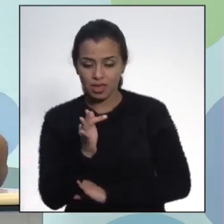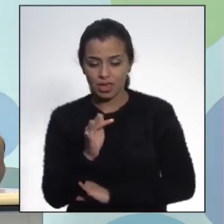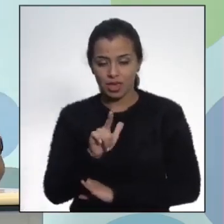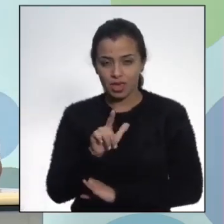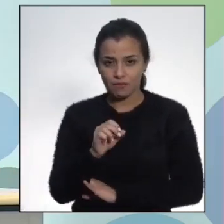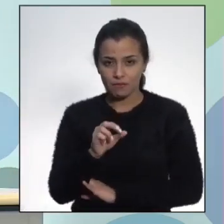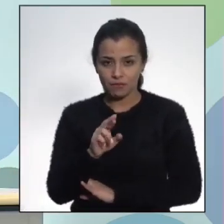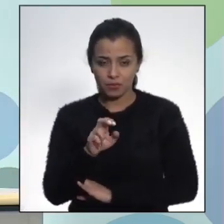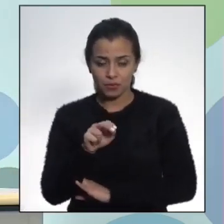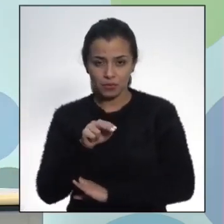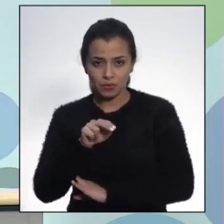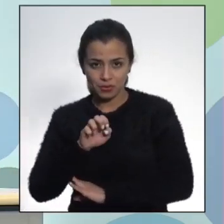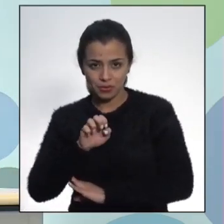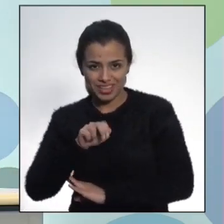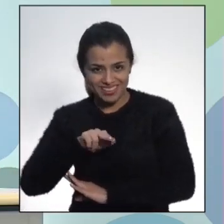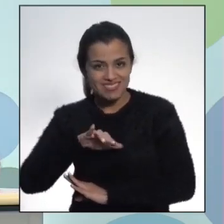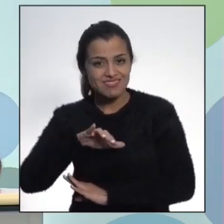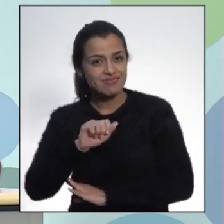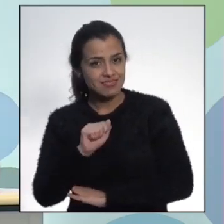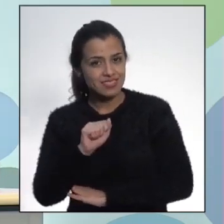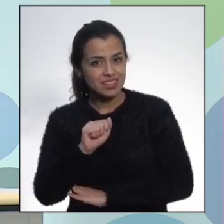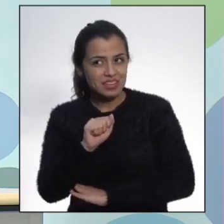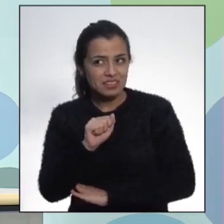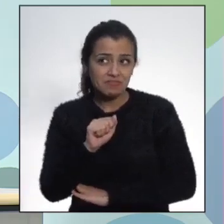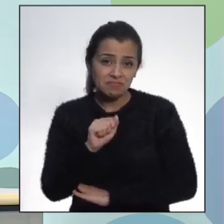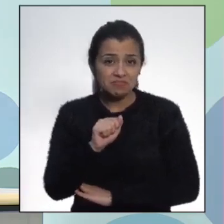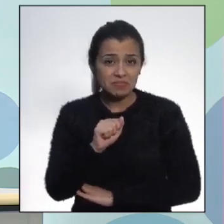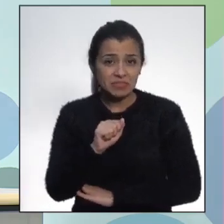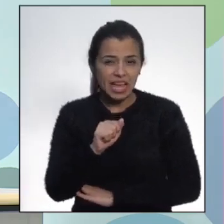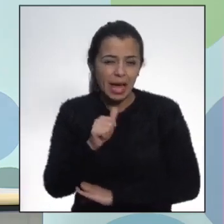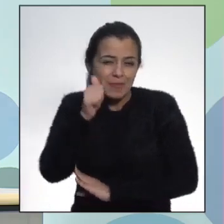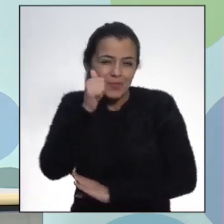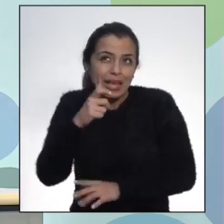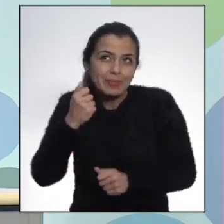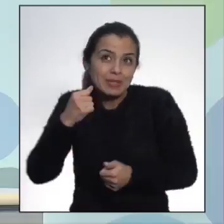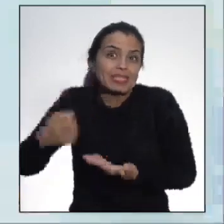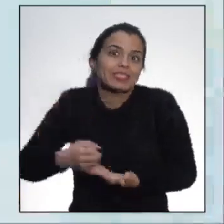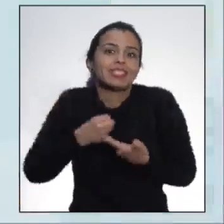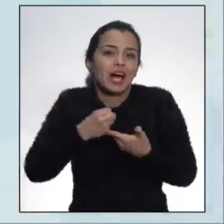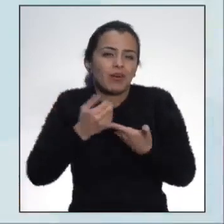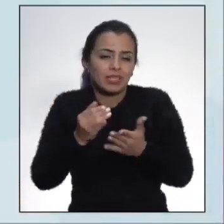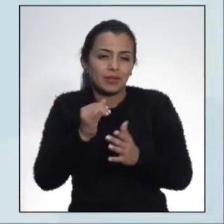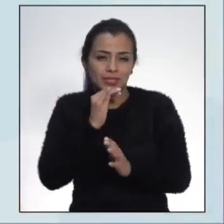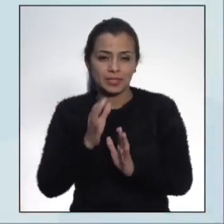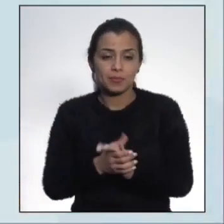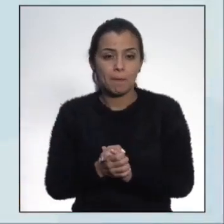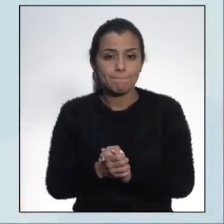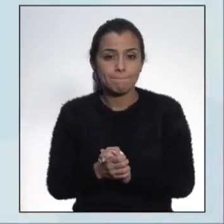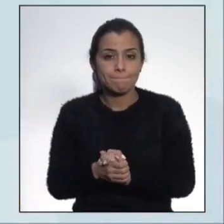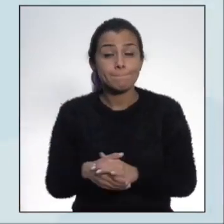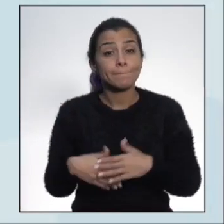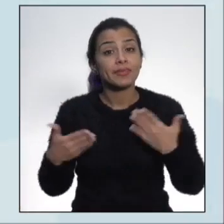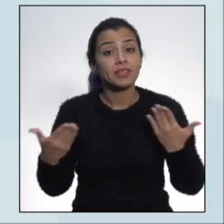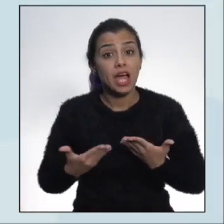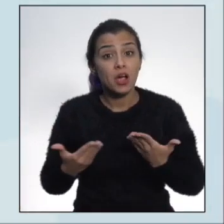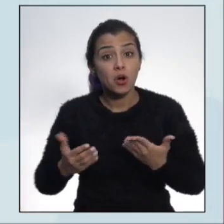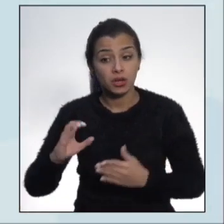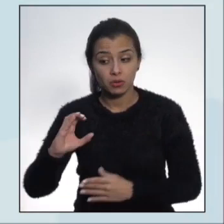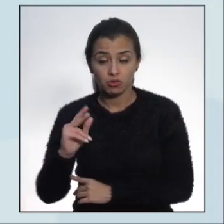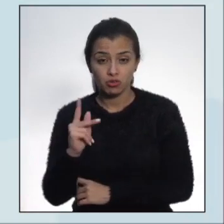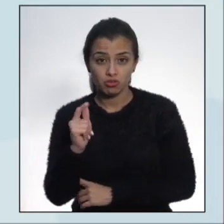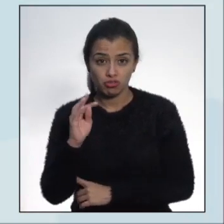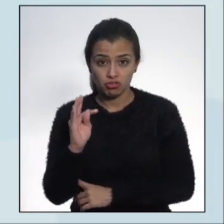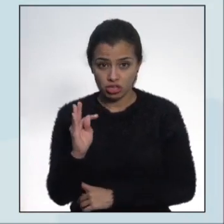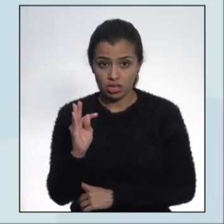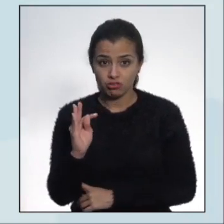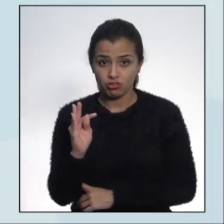né, pelas ações do Carlos. Mas vamos lá. No chat, respondam a pergunta, né?